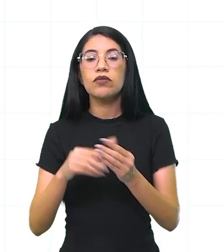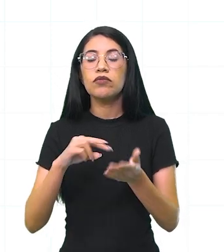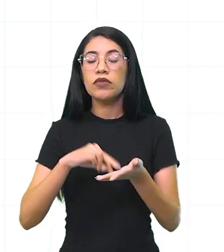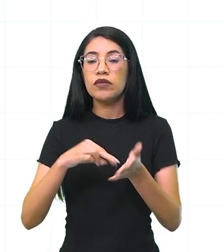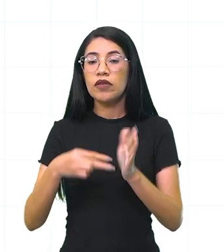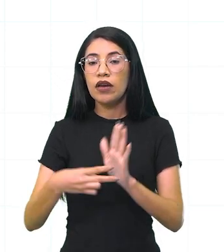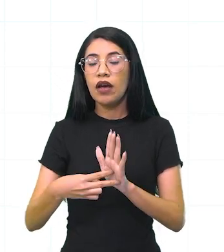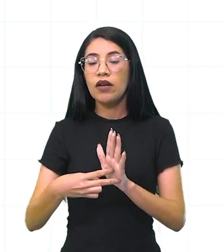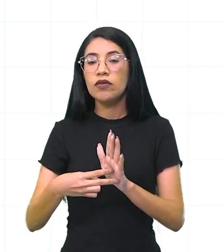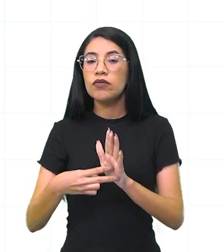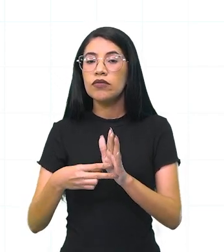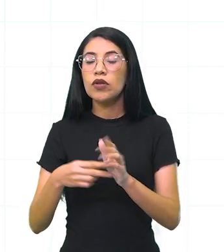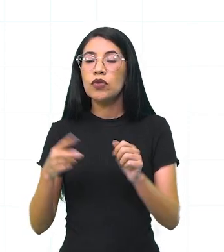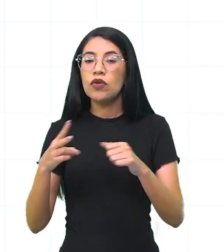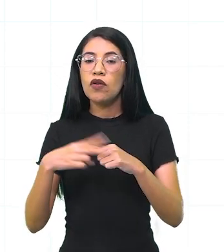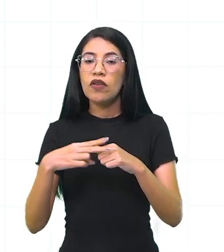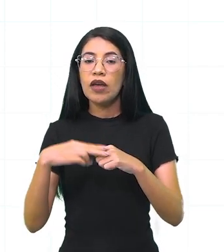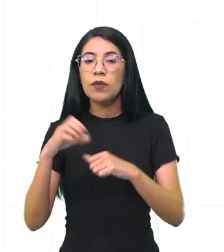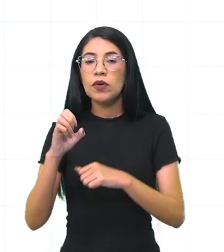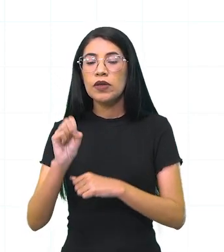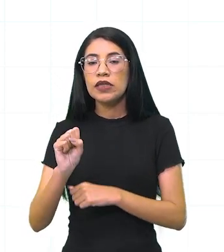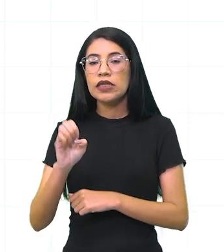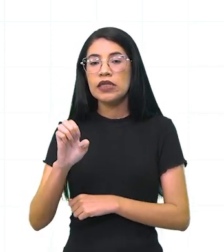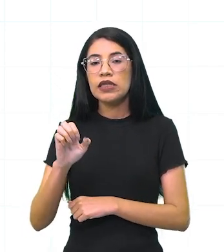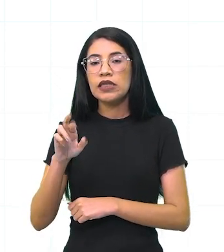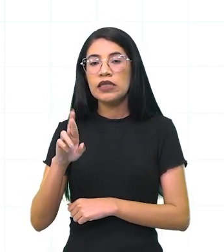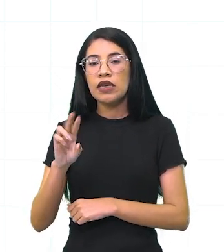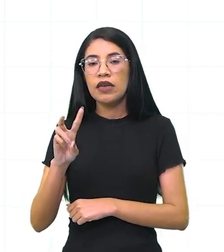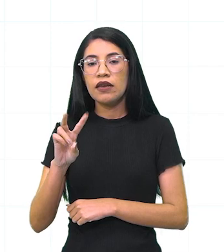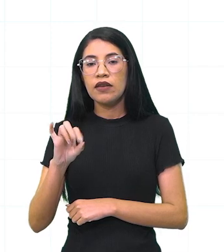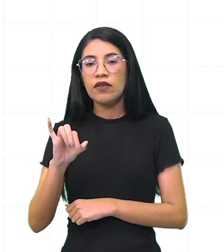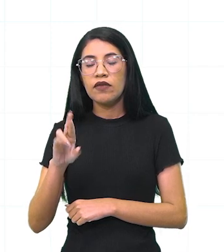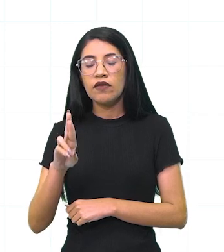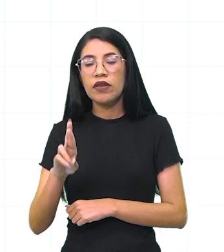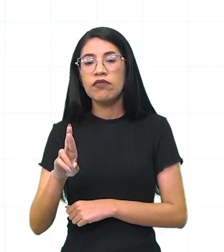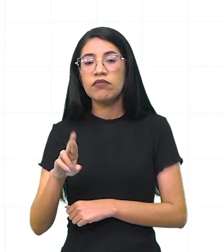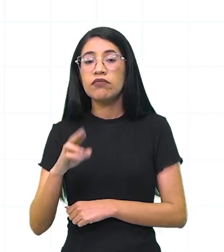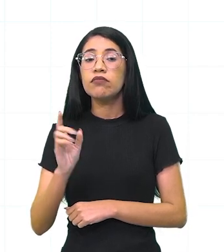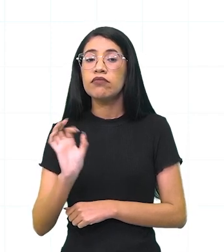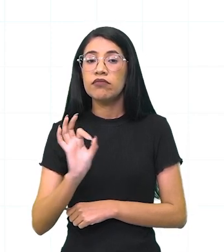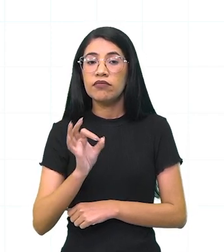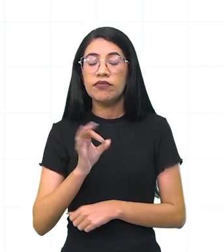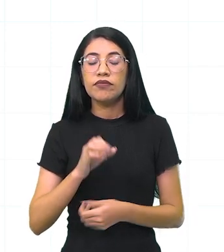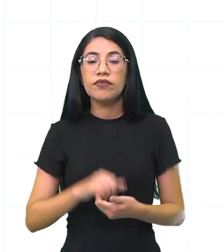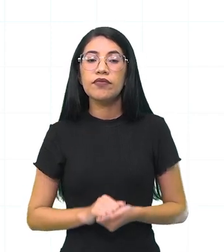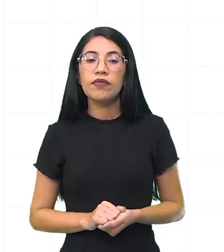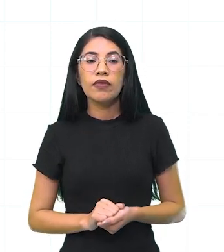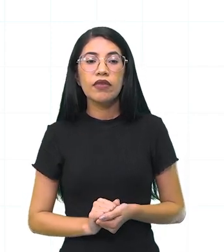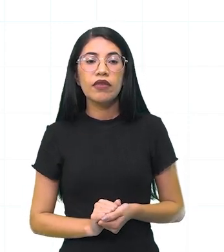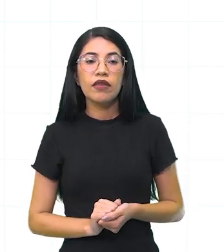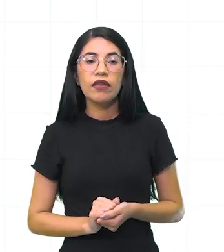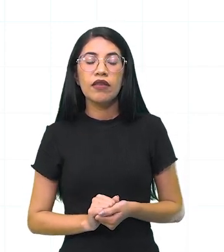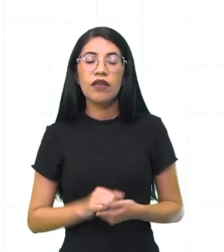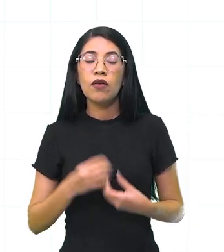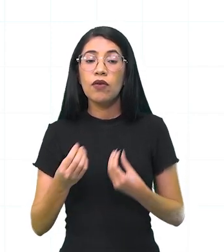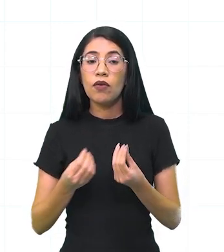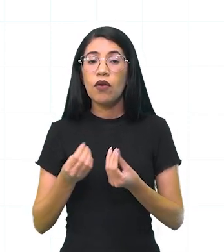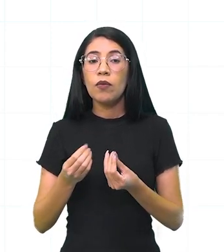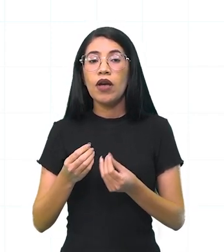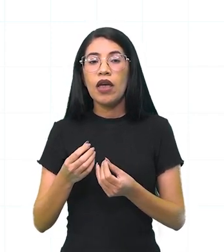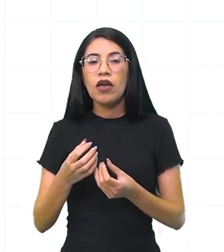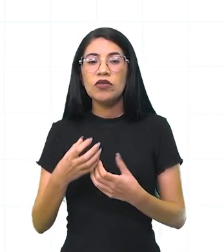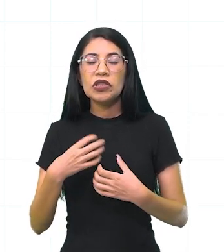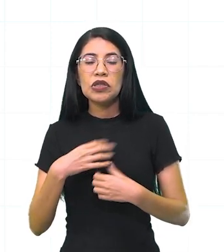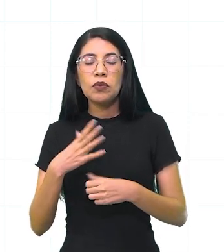verbo servir? É isso mesmo aí que vocês me responderam. Olha só, o melhor meio de ser